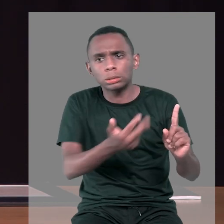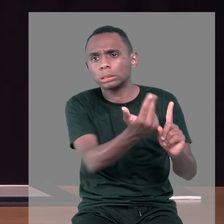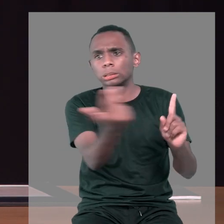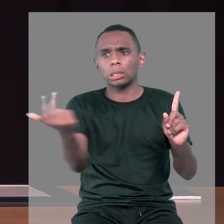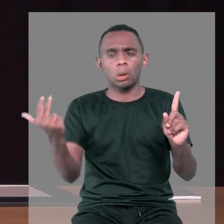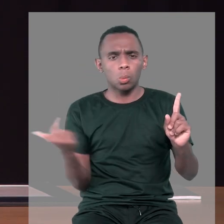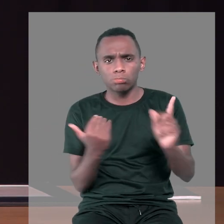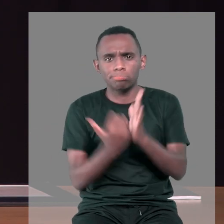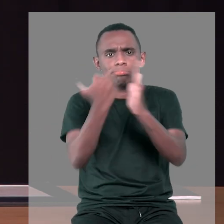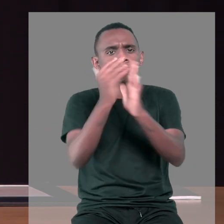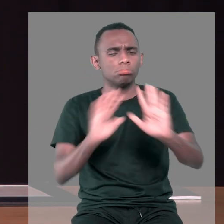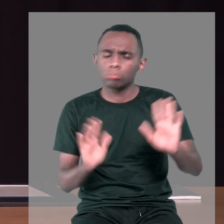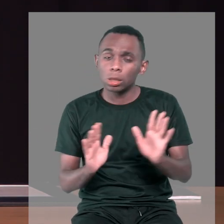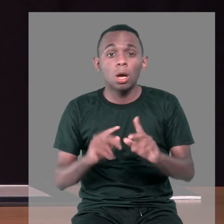potencial.